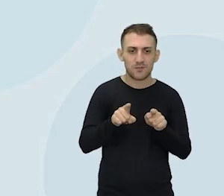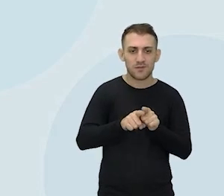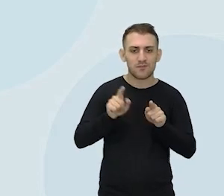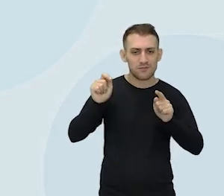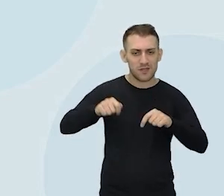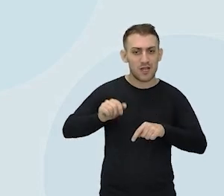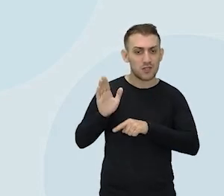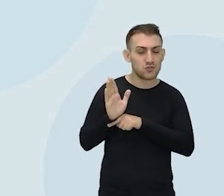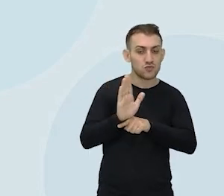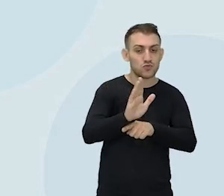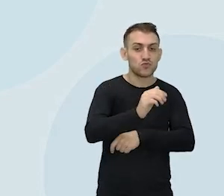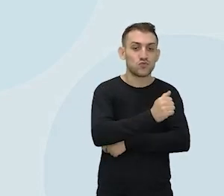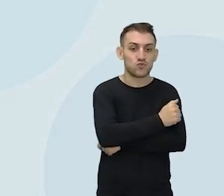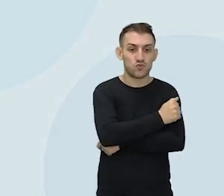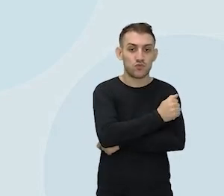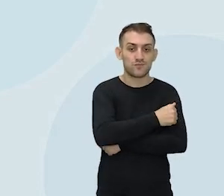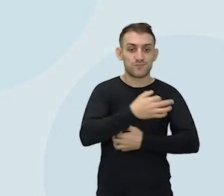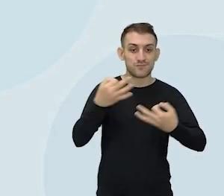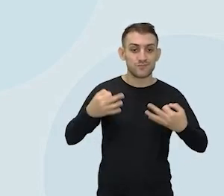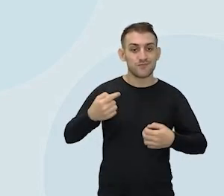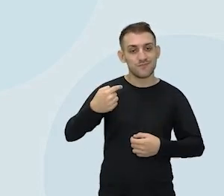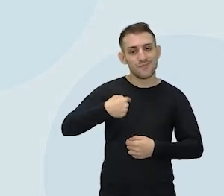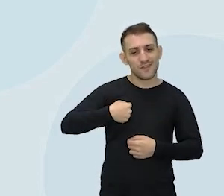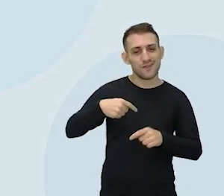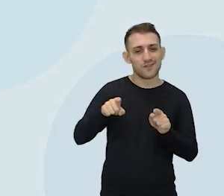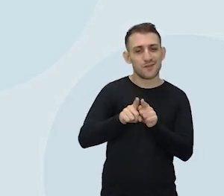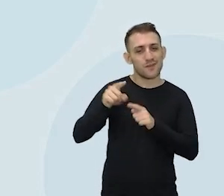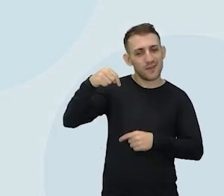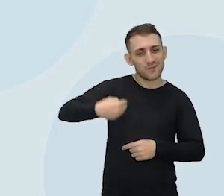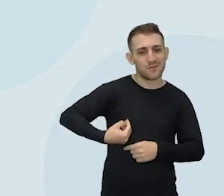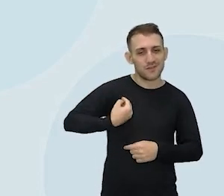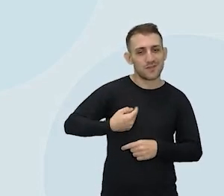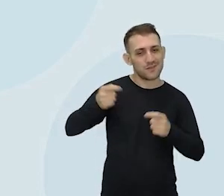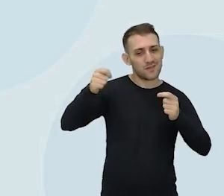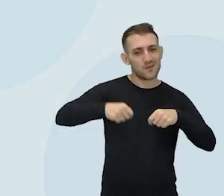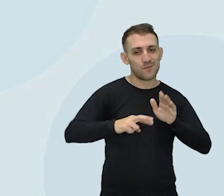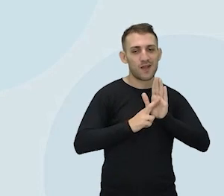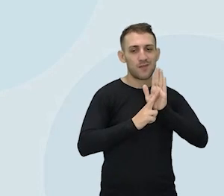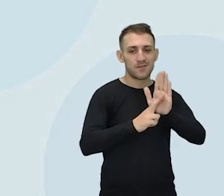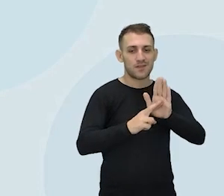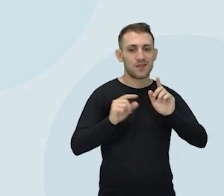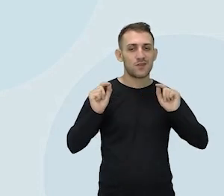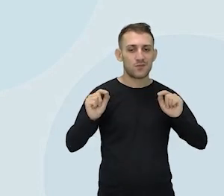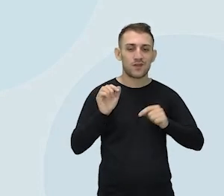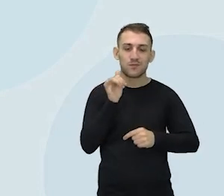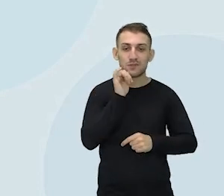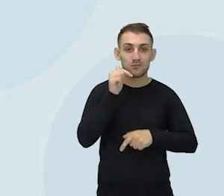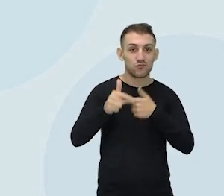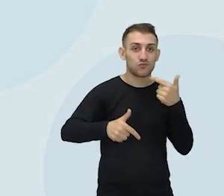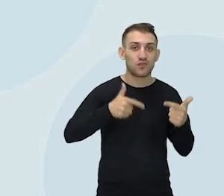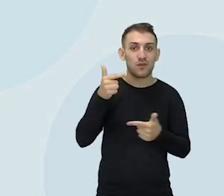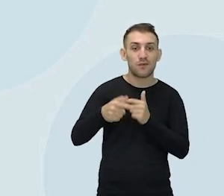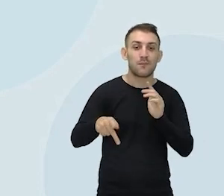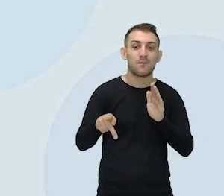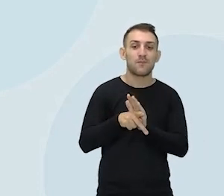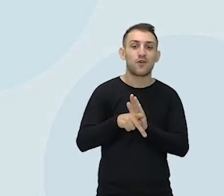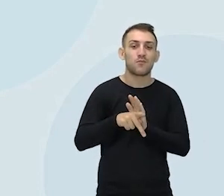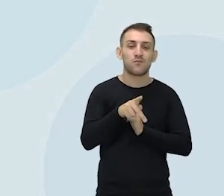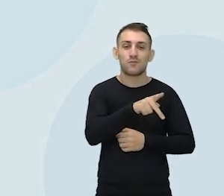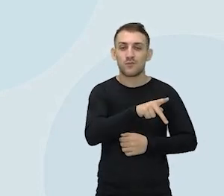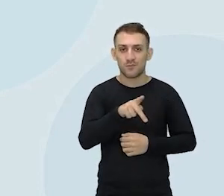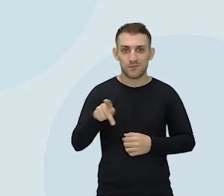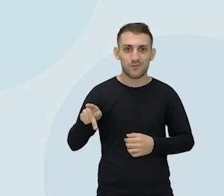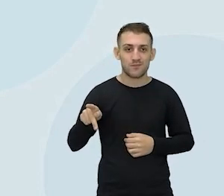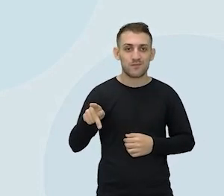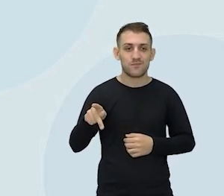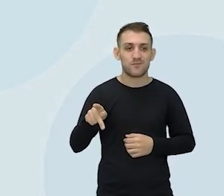muitos alunos. E eu que estou aqui para representar o trabalho dos nossos